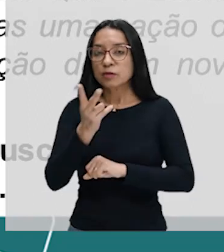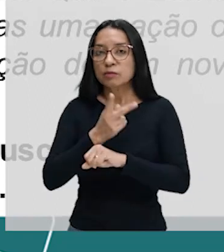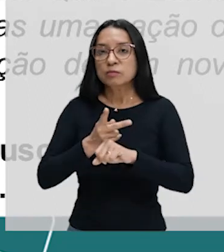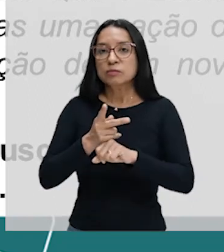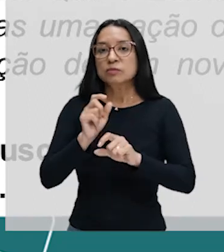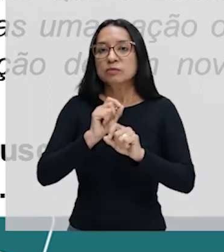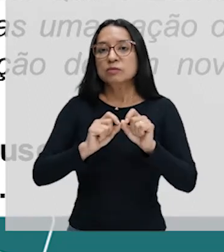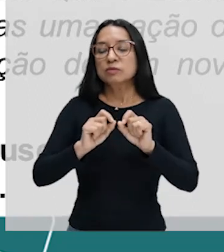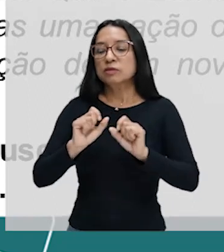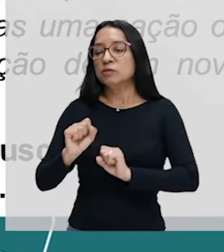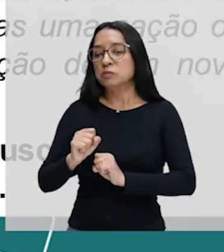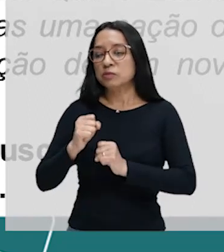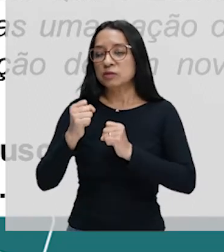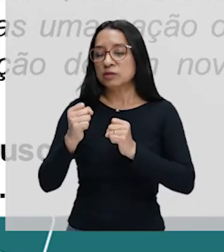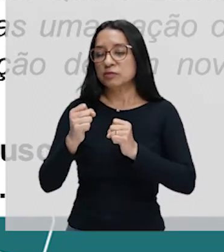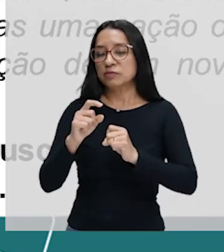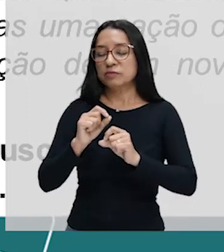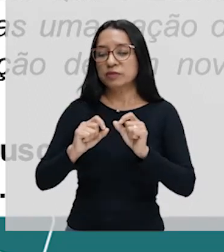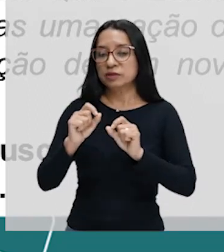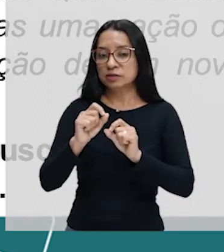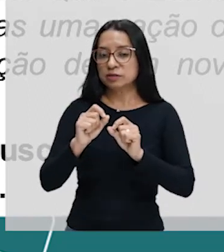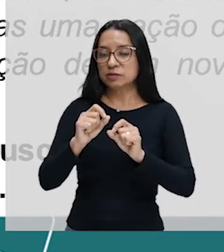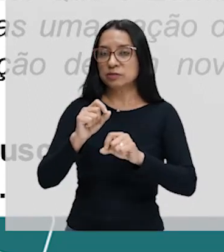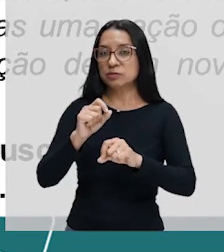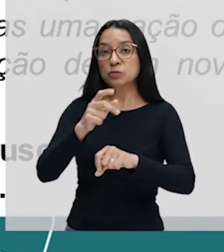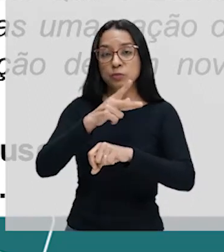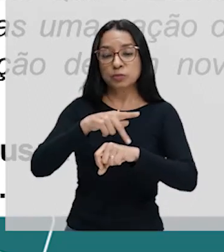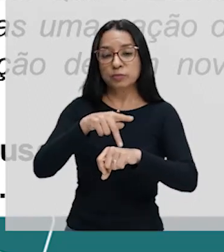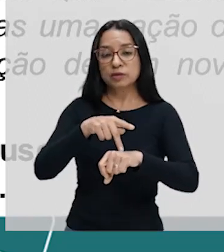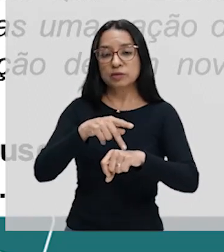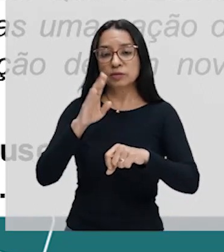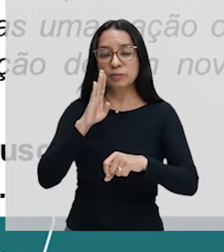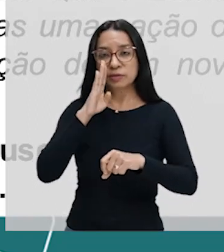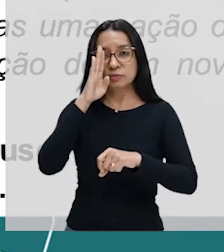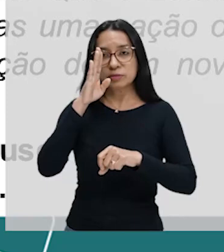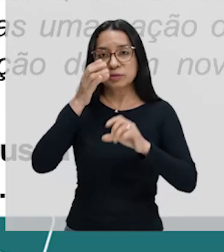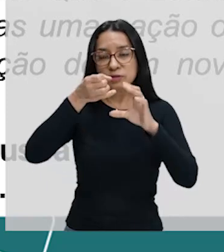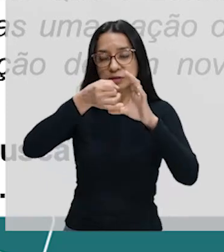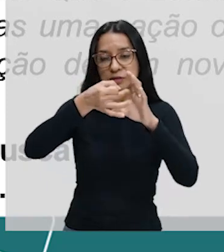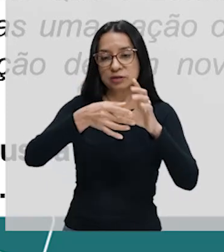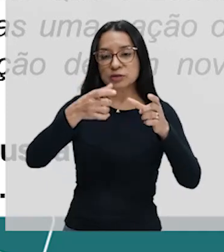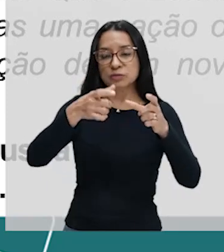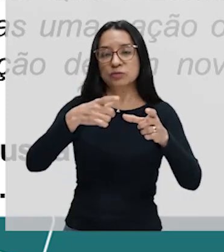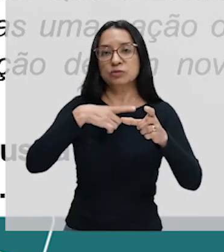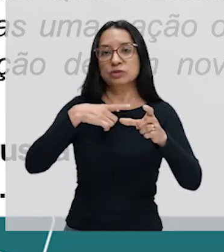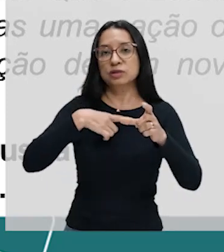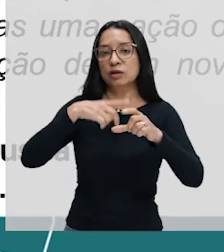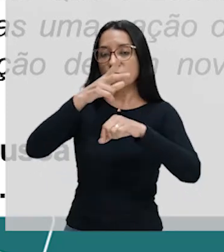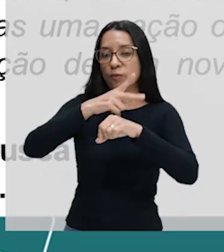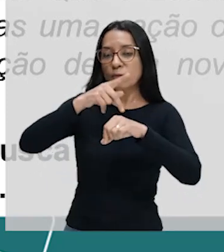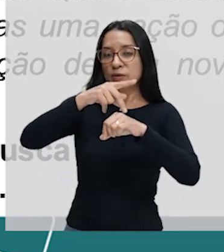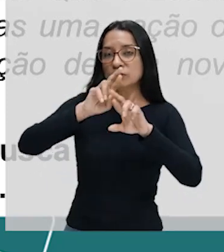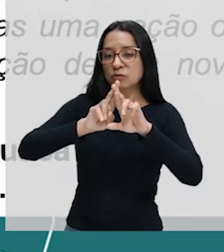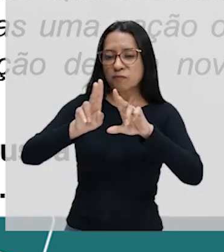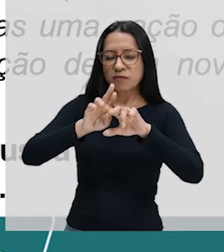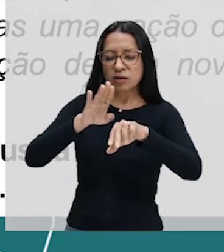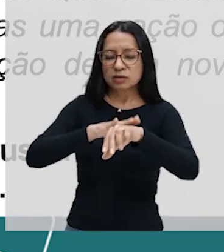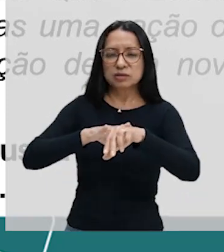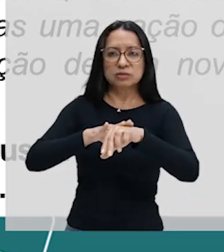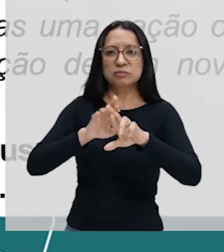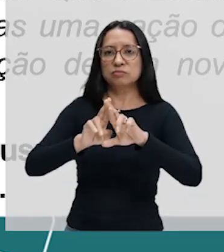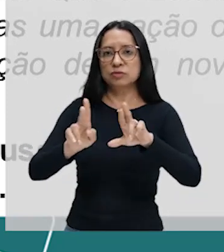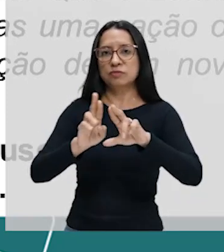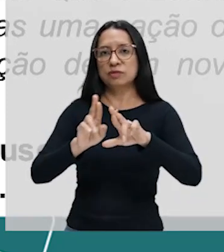aí uma defesa, né, deste Estado, principalmente em características onde tu tem um Estado com várias etnias